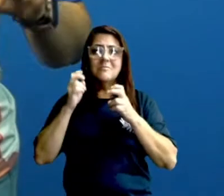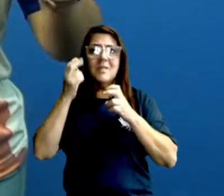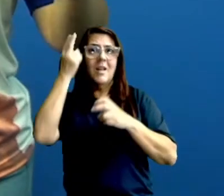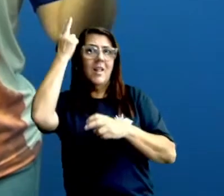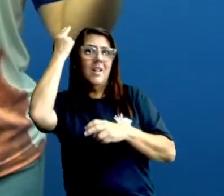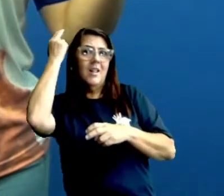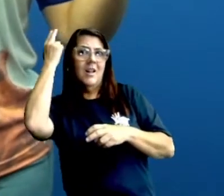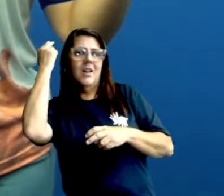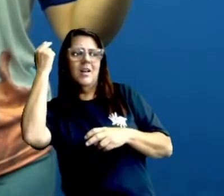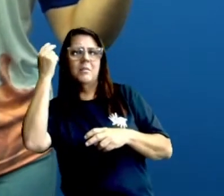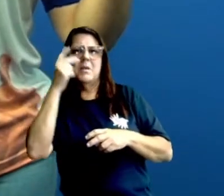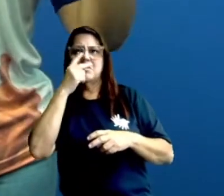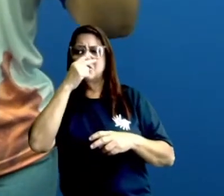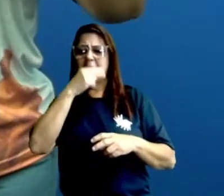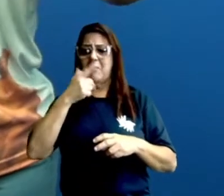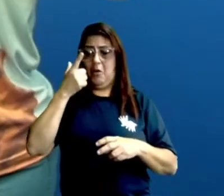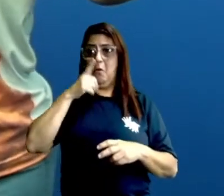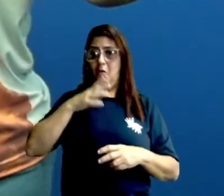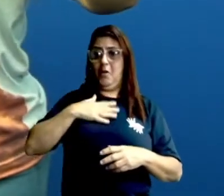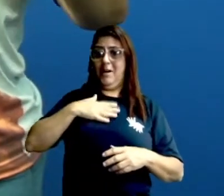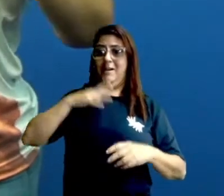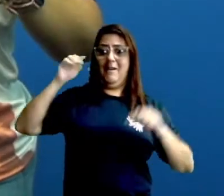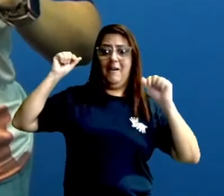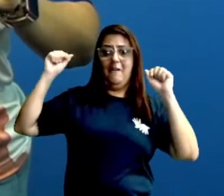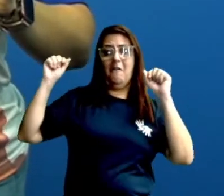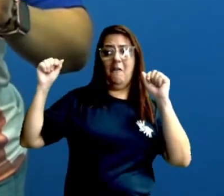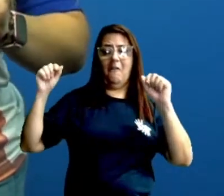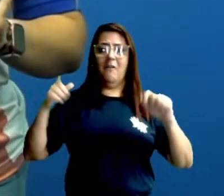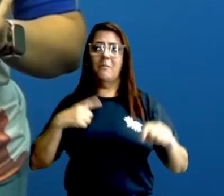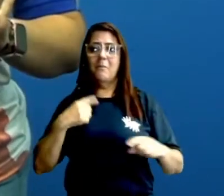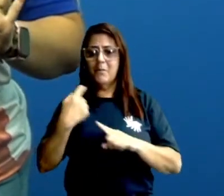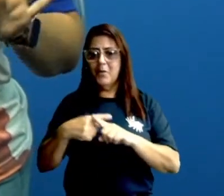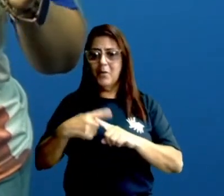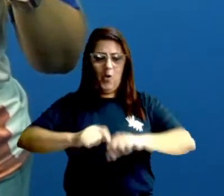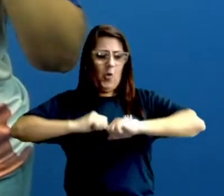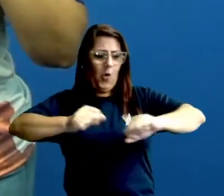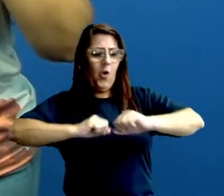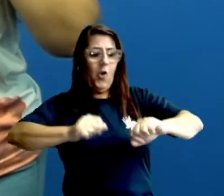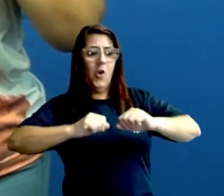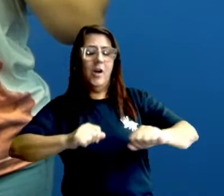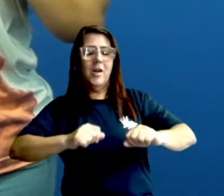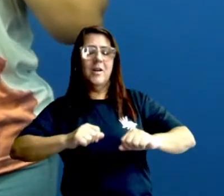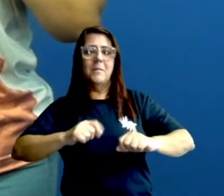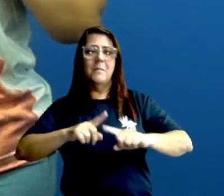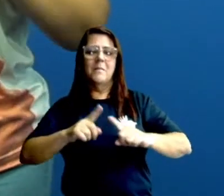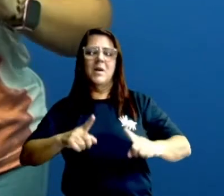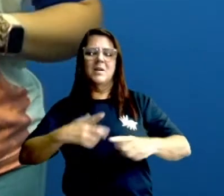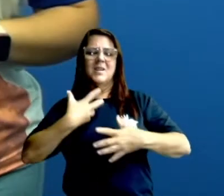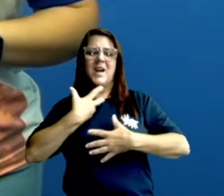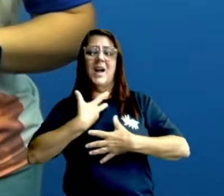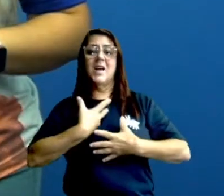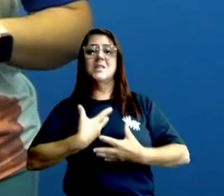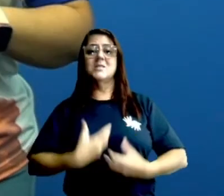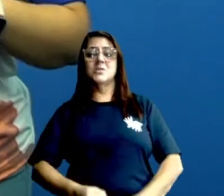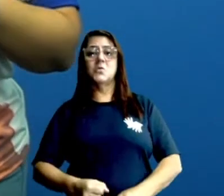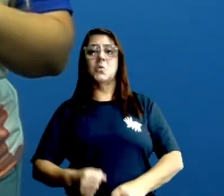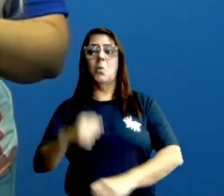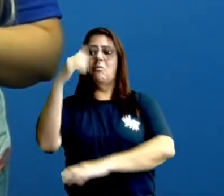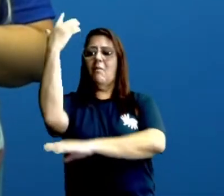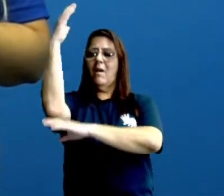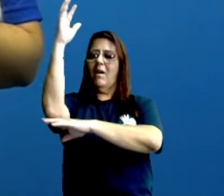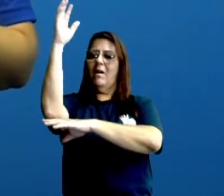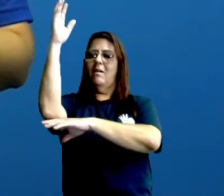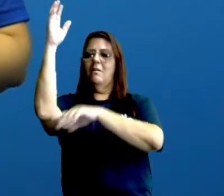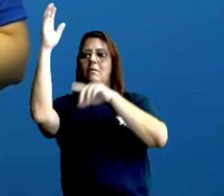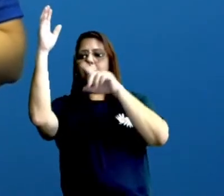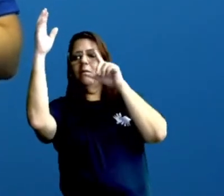lebre achava que ia ganhar já porque já estava bem na frente e resolveu tirar uma soneca. A tartaruga